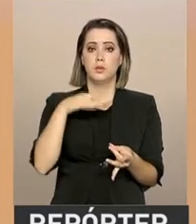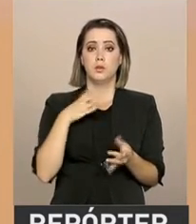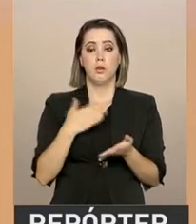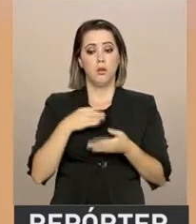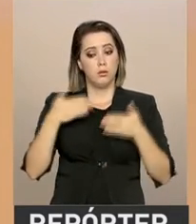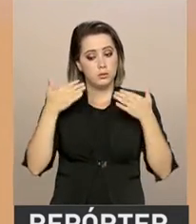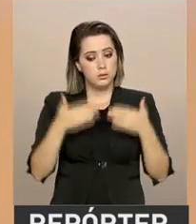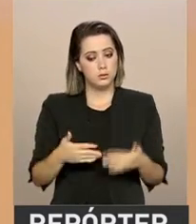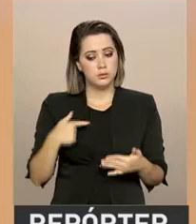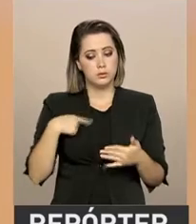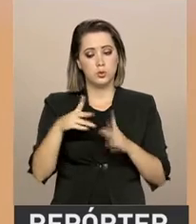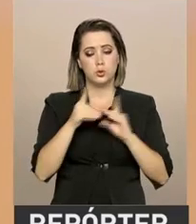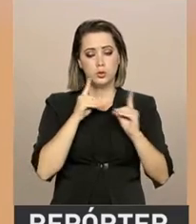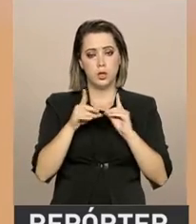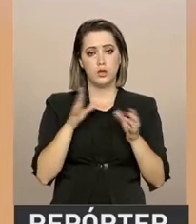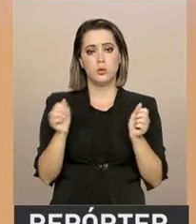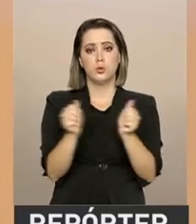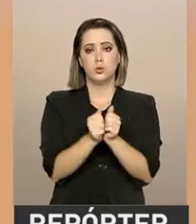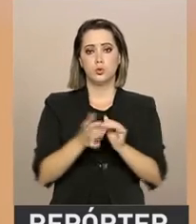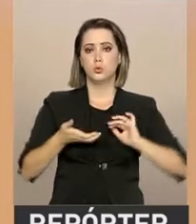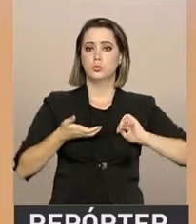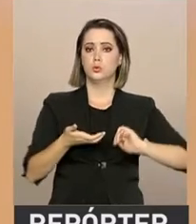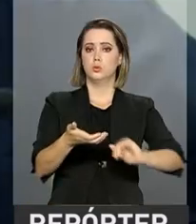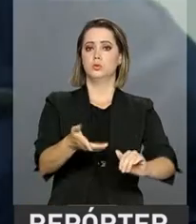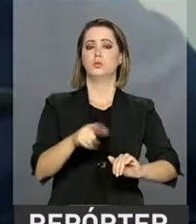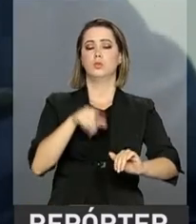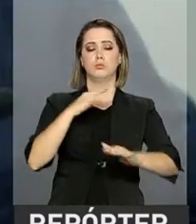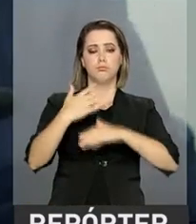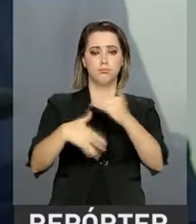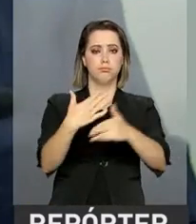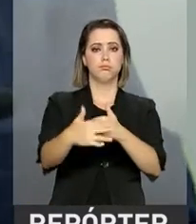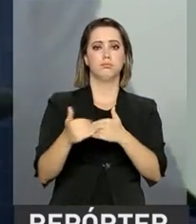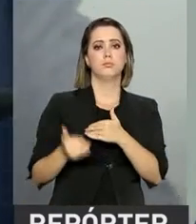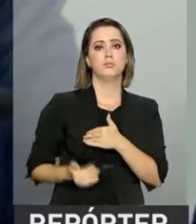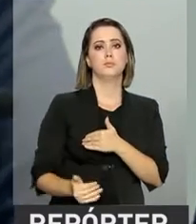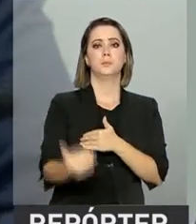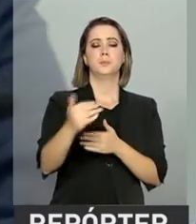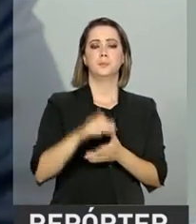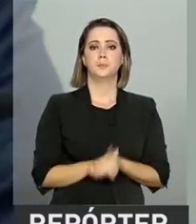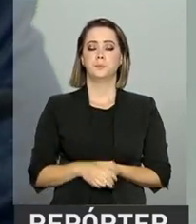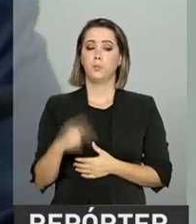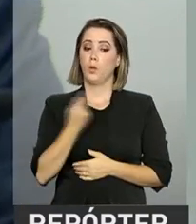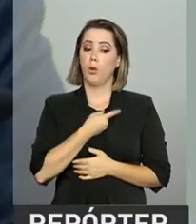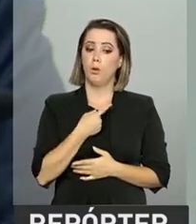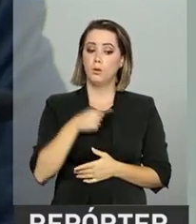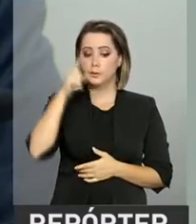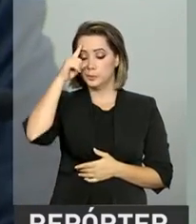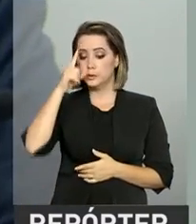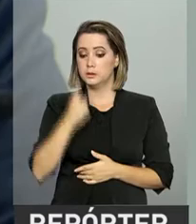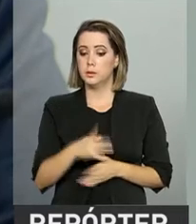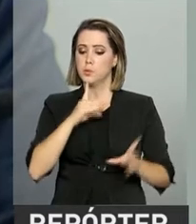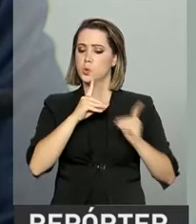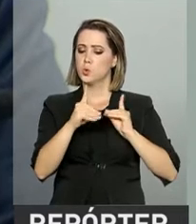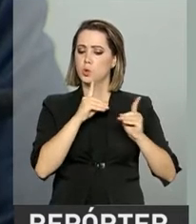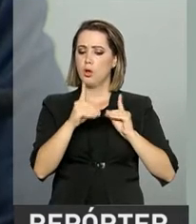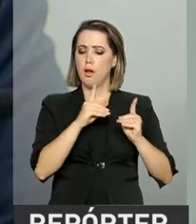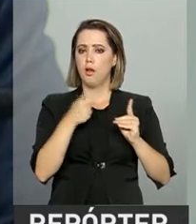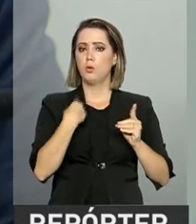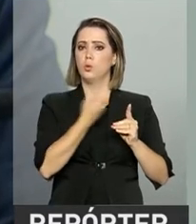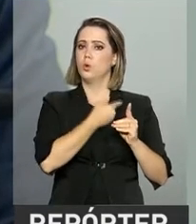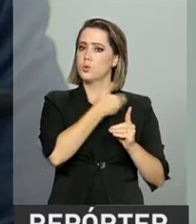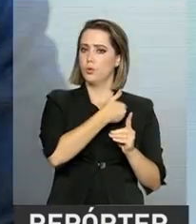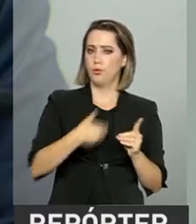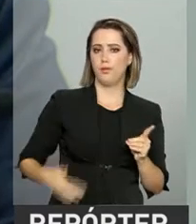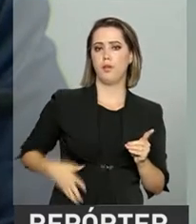o papel do Congresso Nacional nos avanços já realizados. Nós estabelecemos o diálogo como palavra-chave do nosso